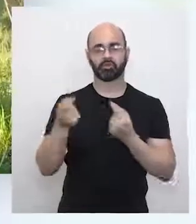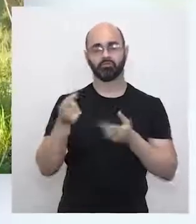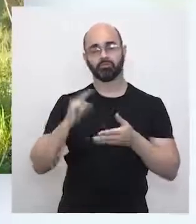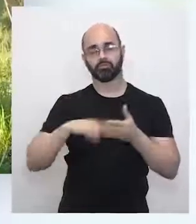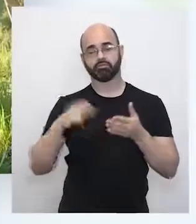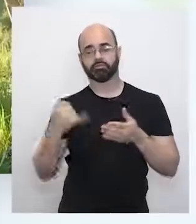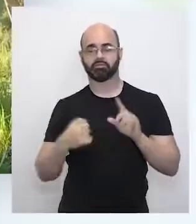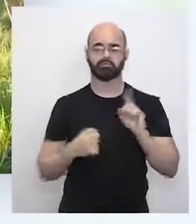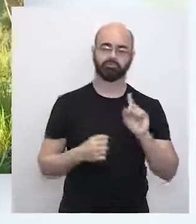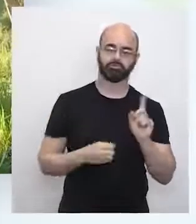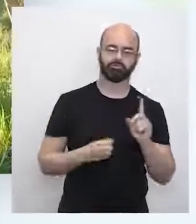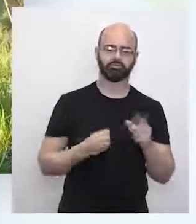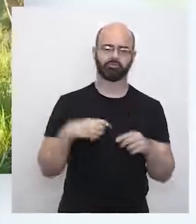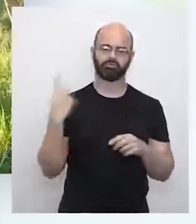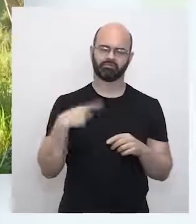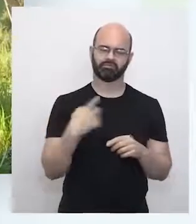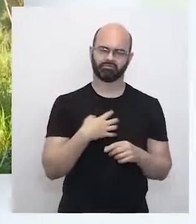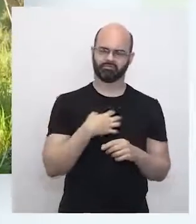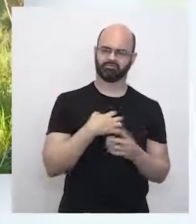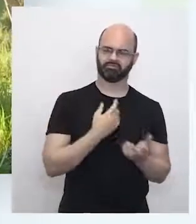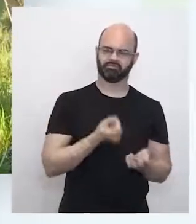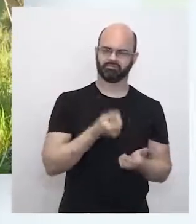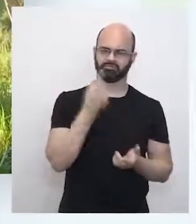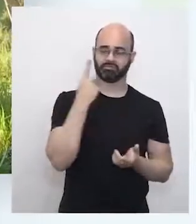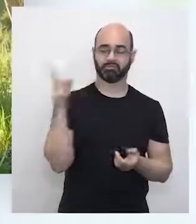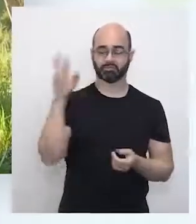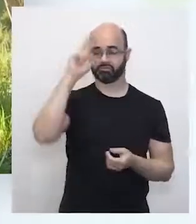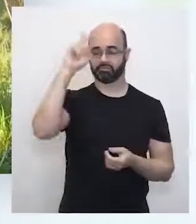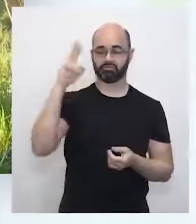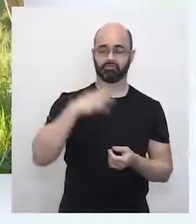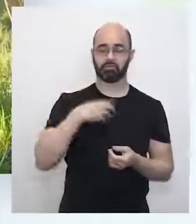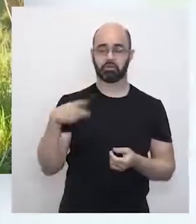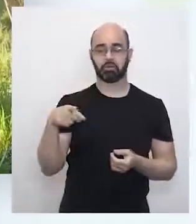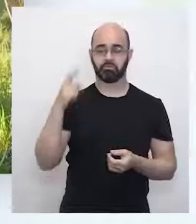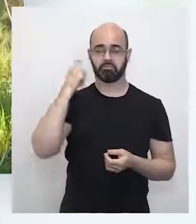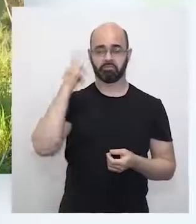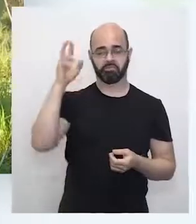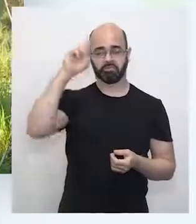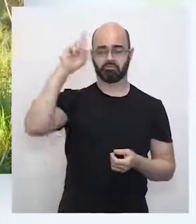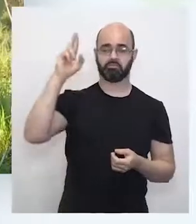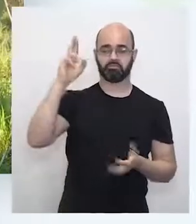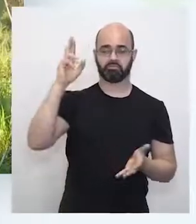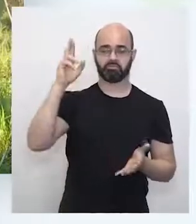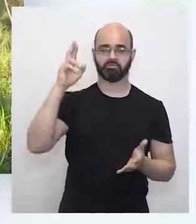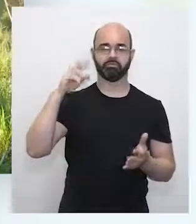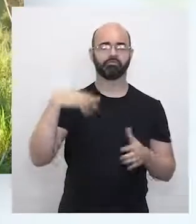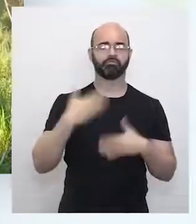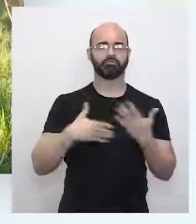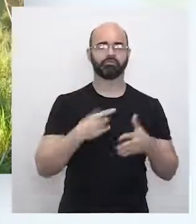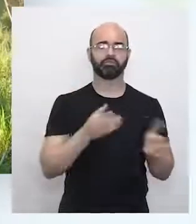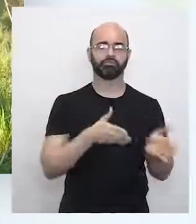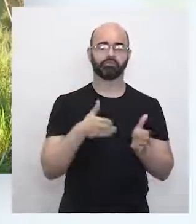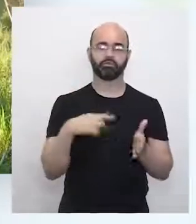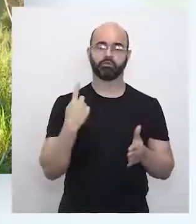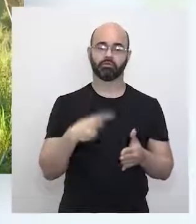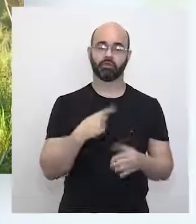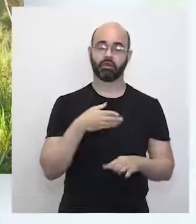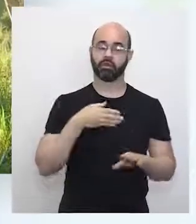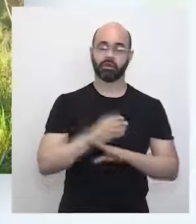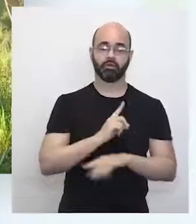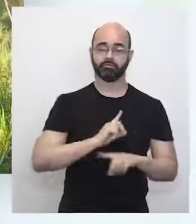foi cercando e ali ele se sentia como dono. E depois que ele se sentia como dono, teve uma etapa que a gente não podia mais